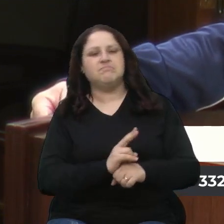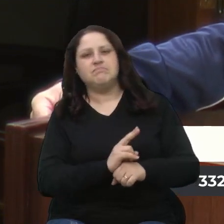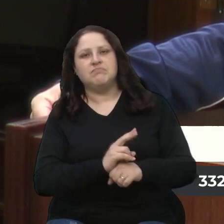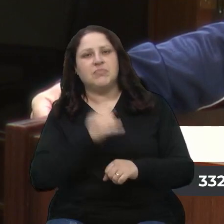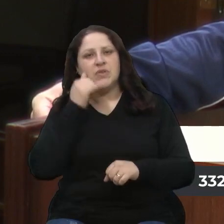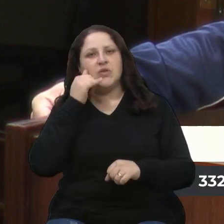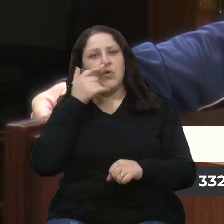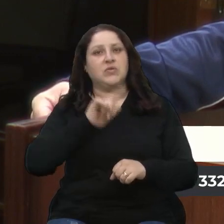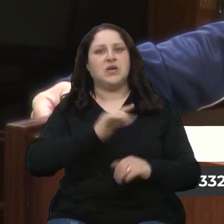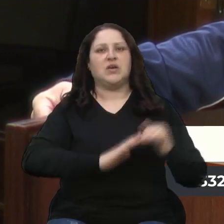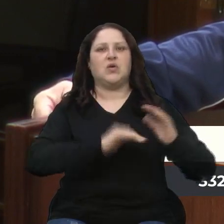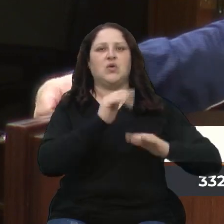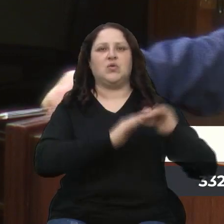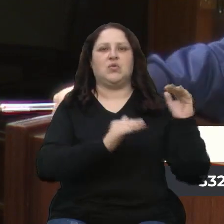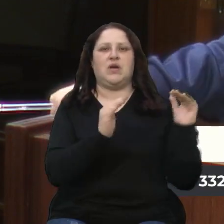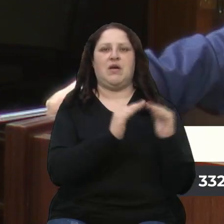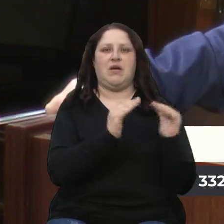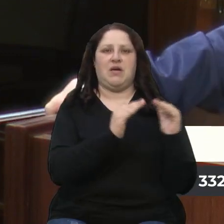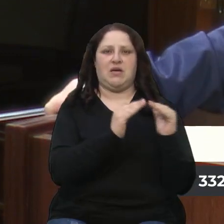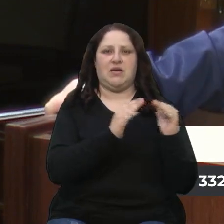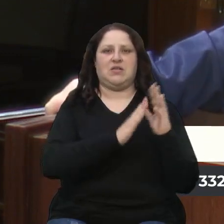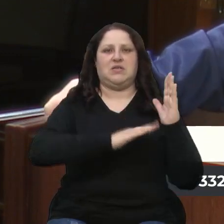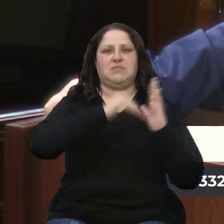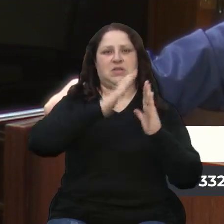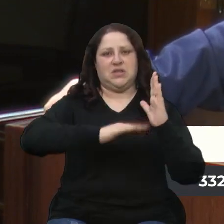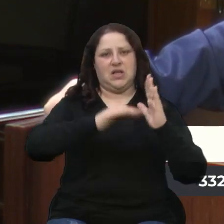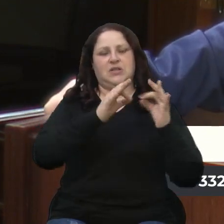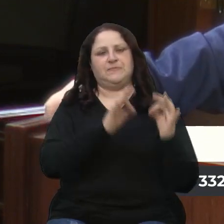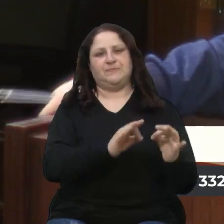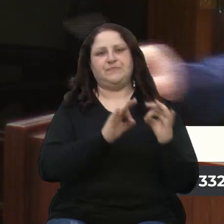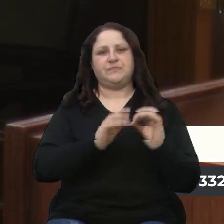poder ficar construída e pintada. Então, quero agradecer a